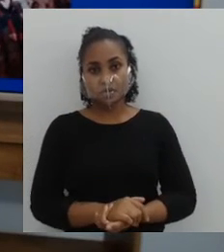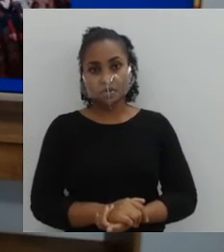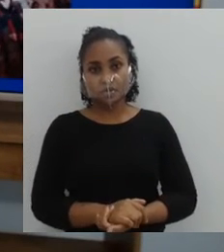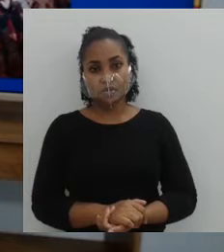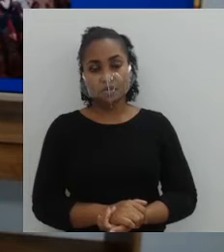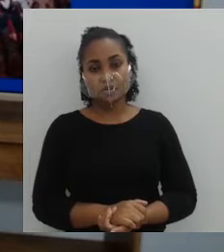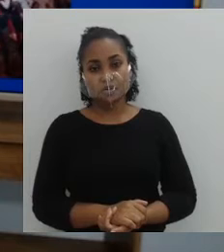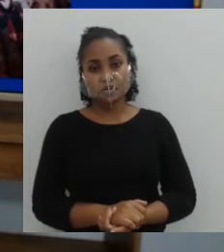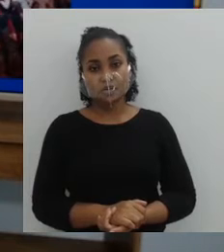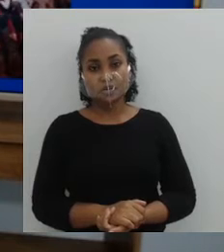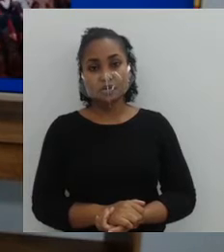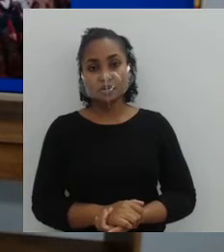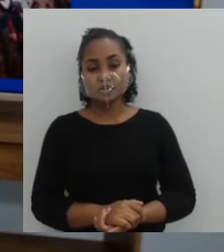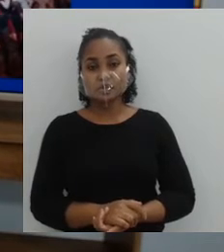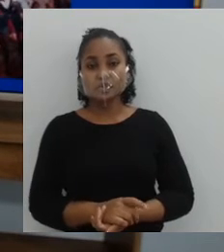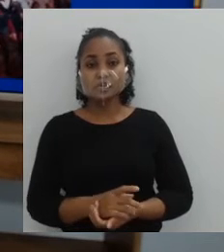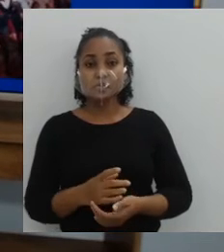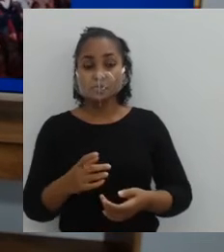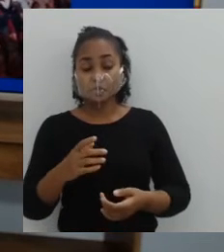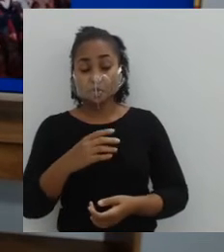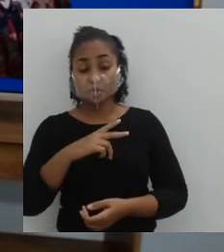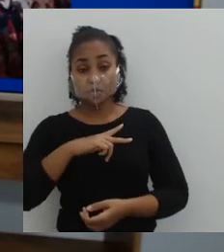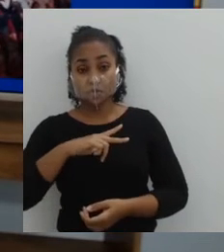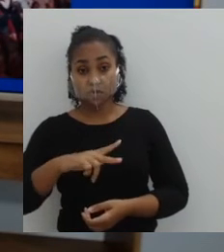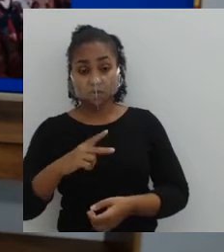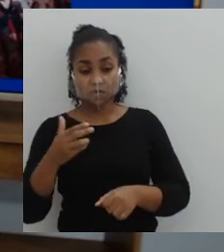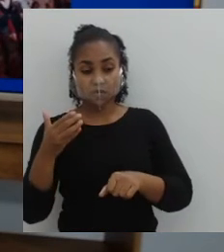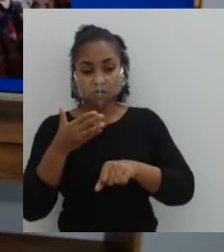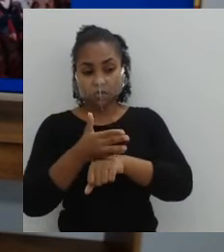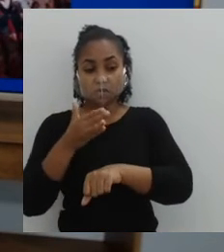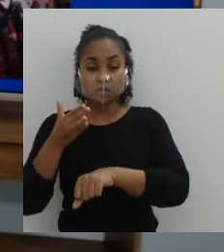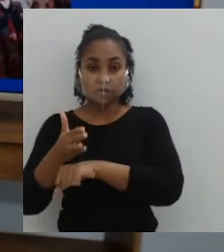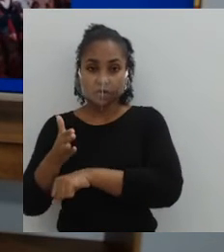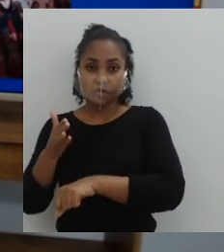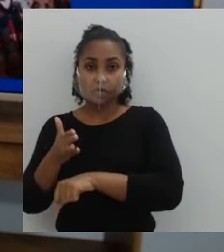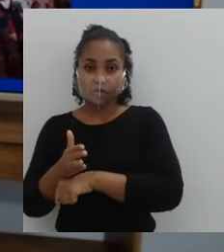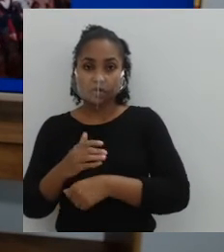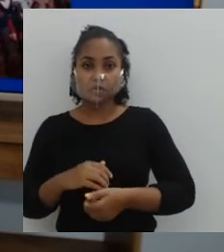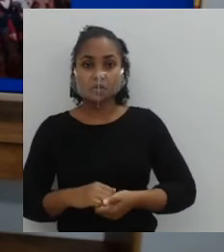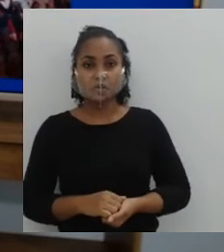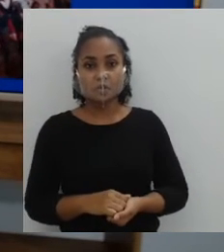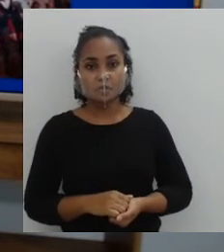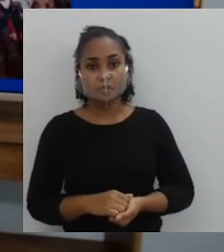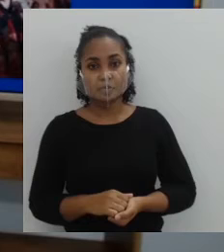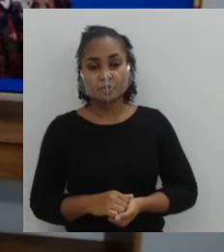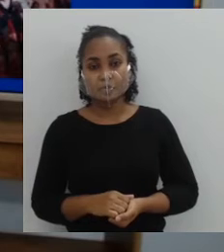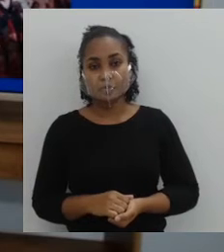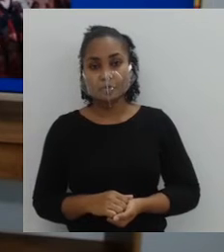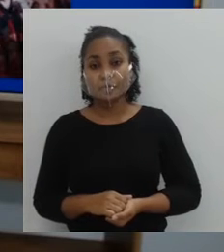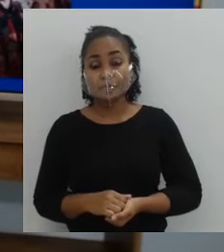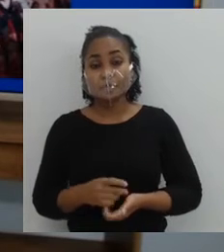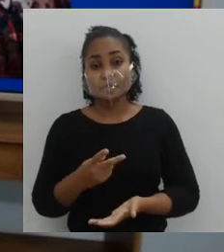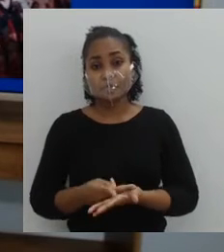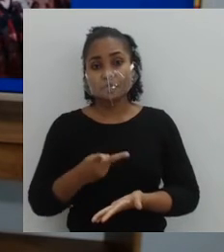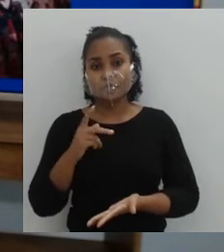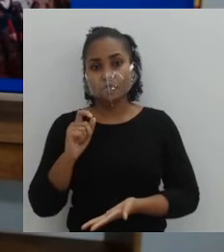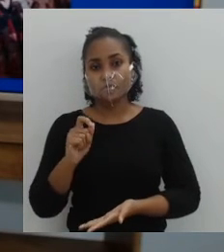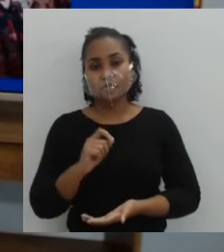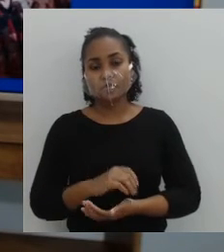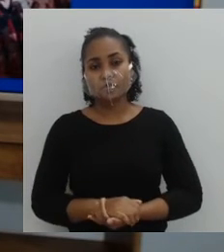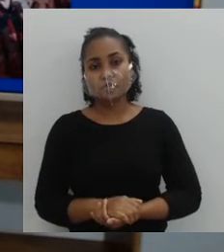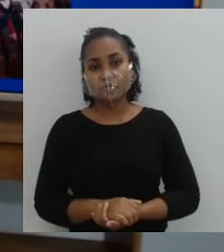holandeses. Portugal está sendo invadido pelas tropas napoleônicas, né? E aí, o que é que acontece? Os